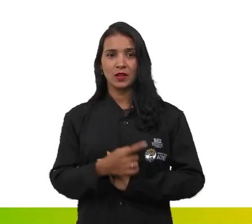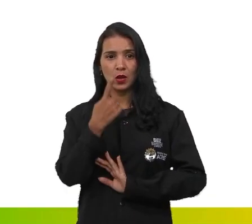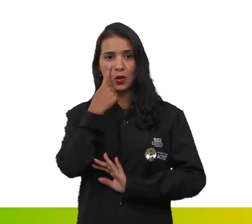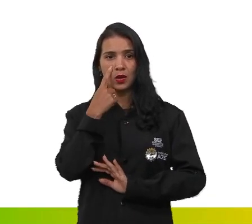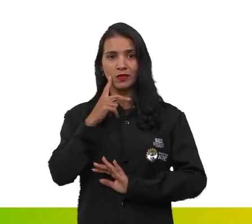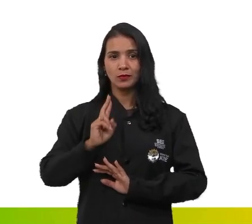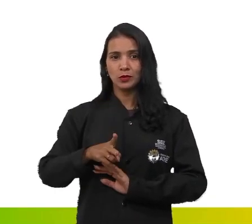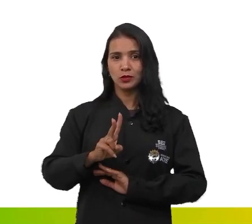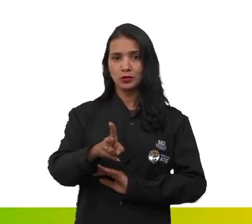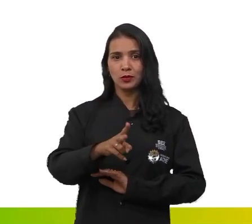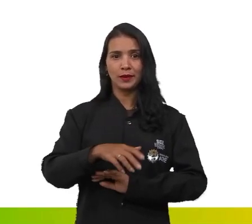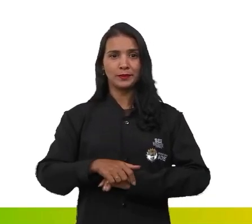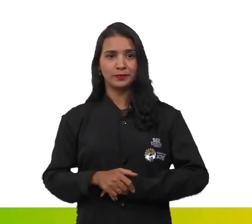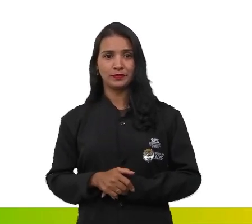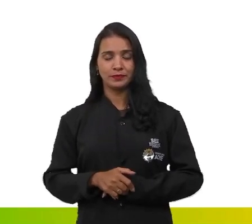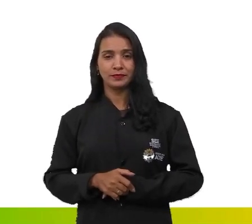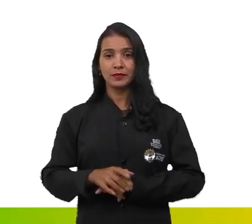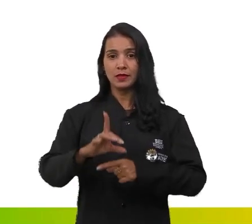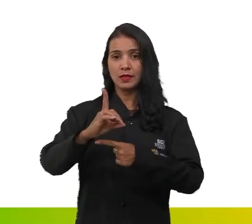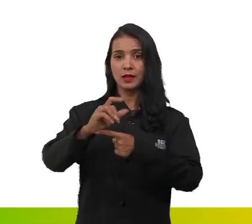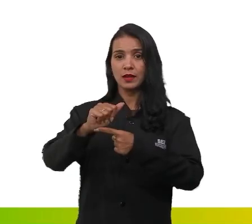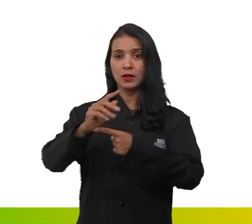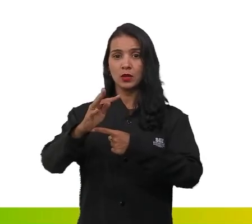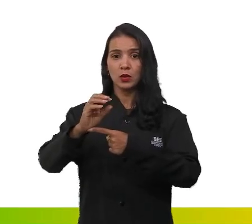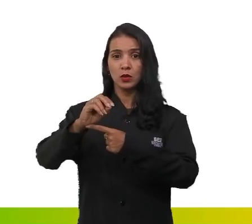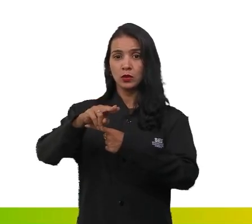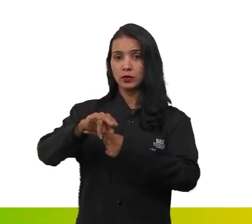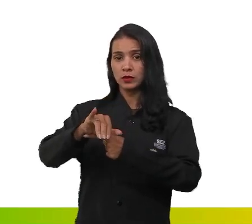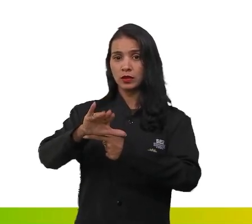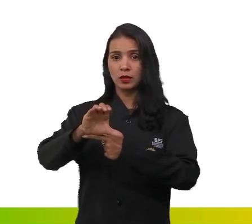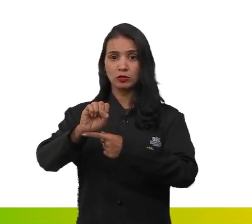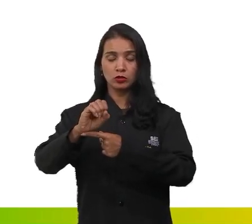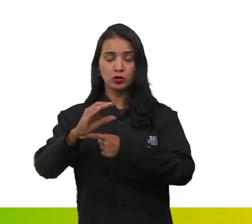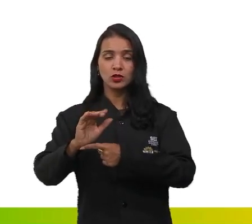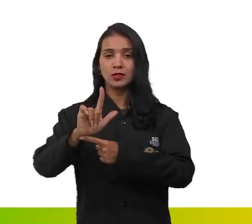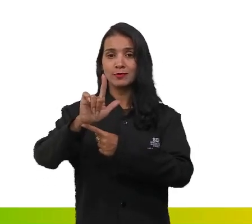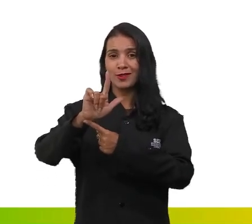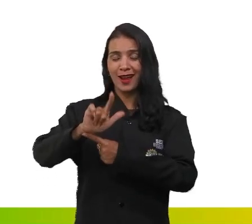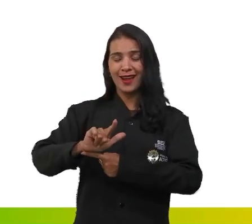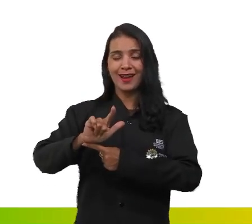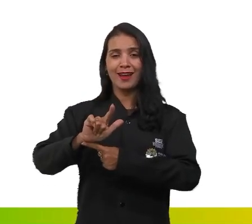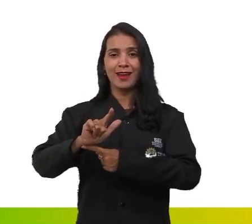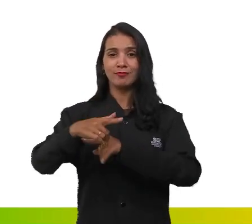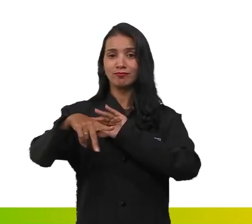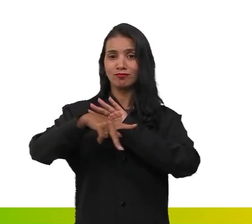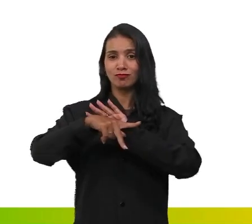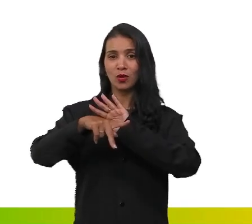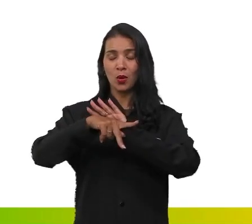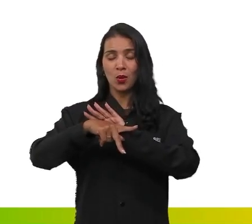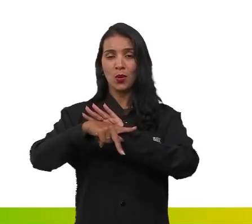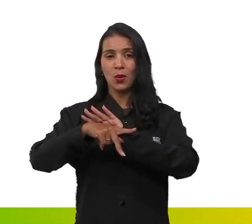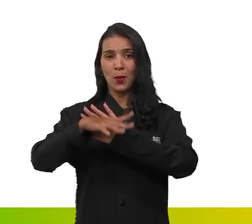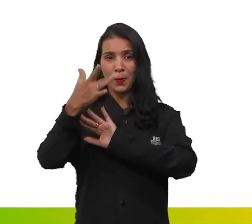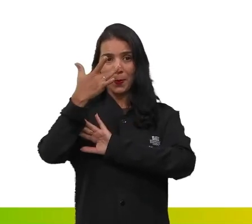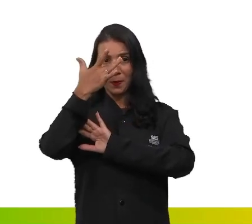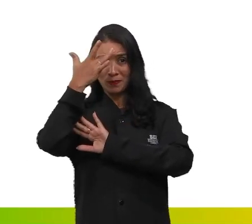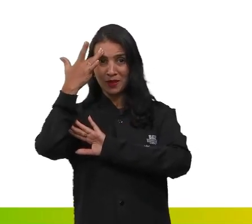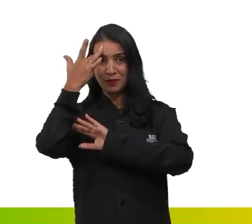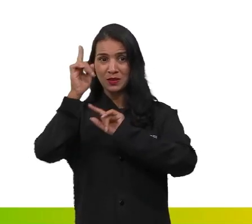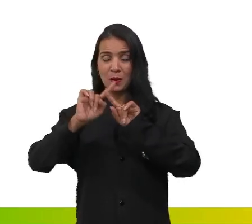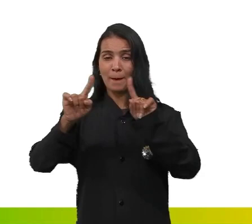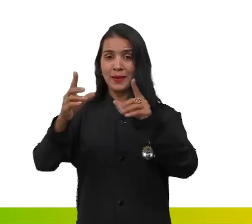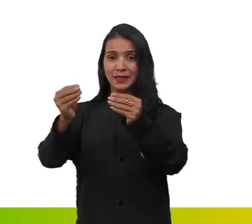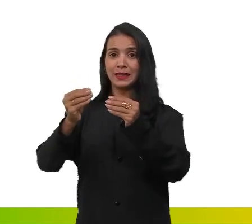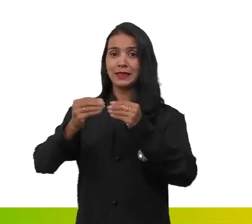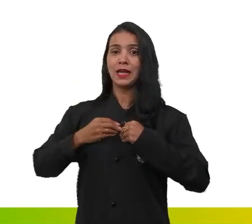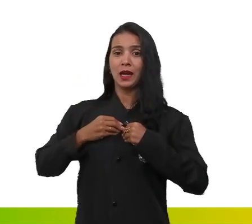só. Daltonismo, uma condição que é doada aí pelo X. Olha só,